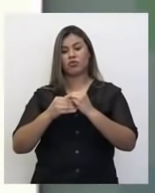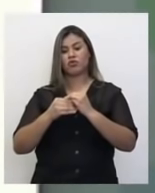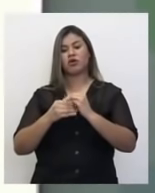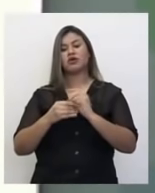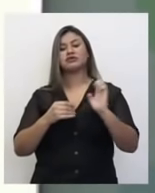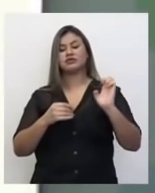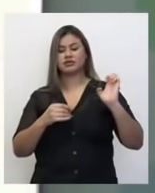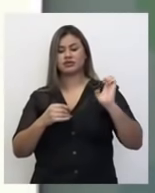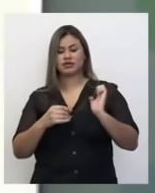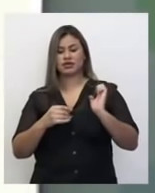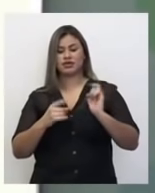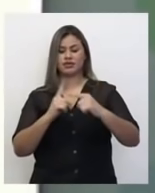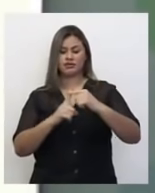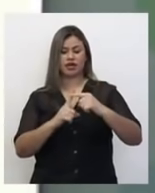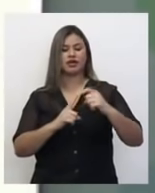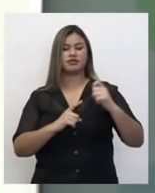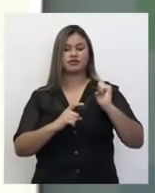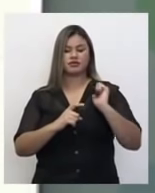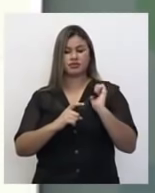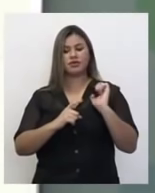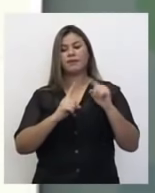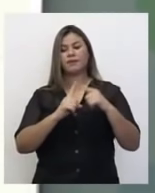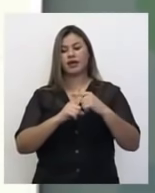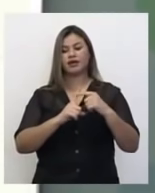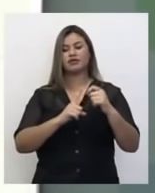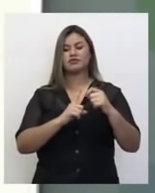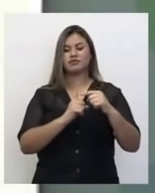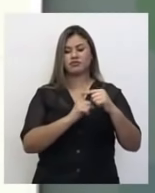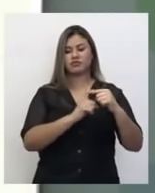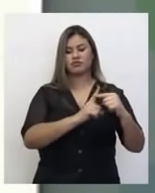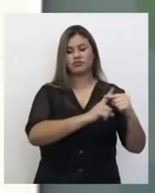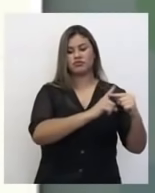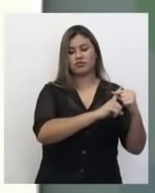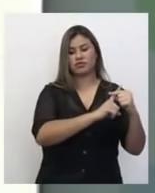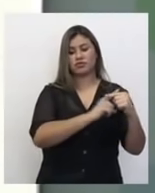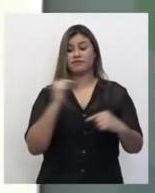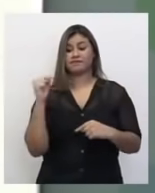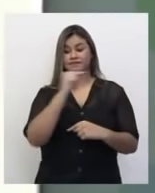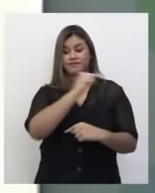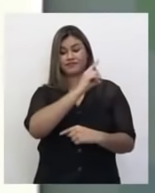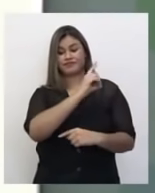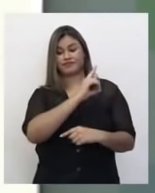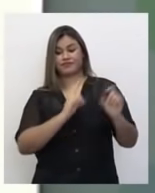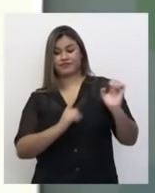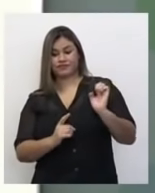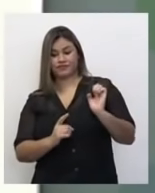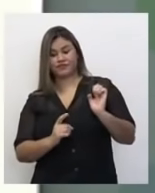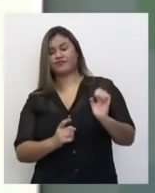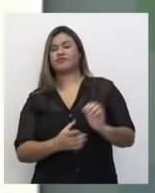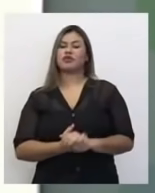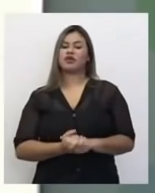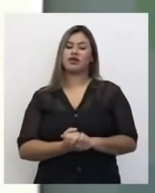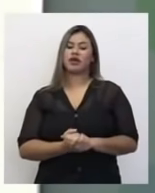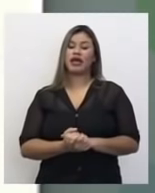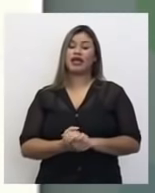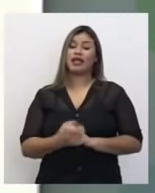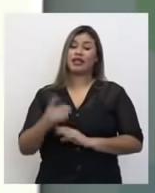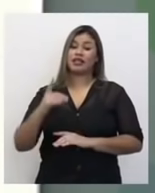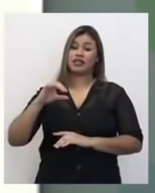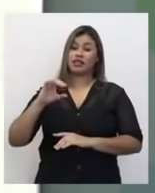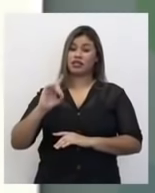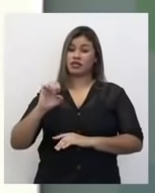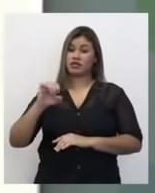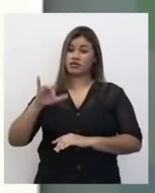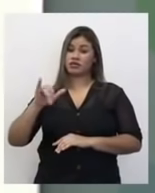tá? Para a esquerda. Para a esquerda. Quando a gente tá falando de decimal, já